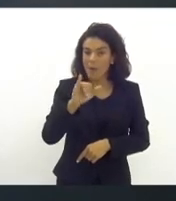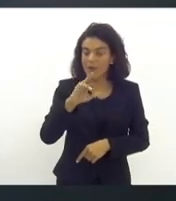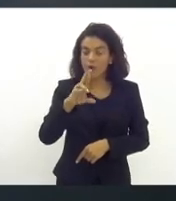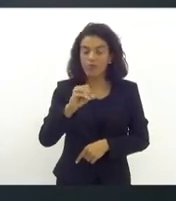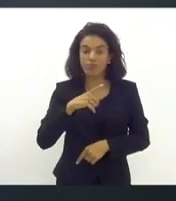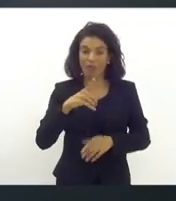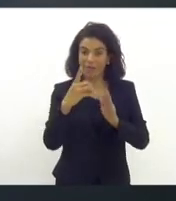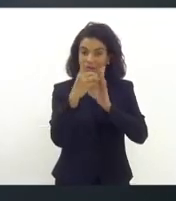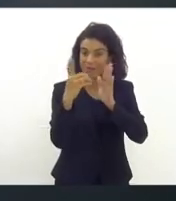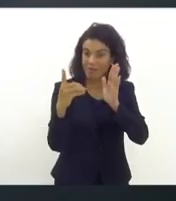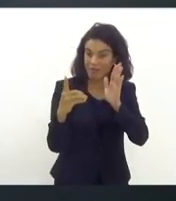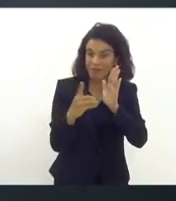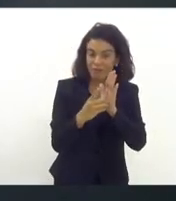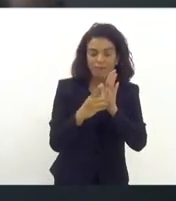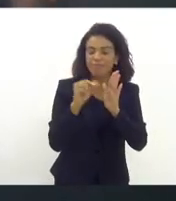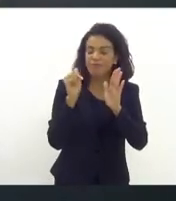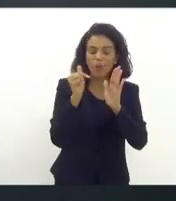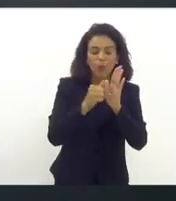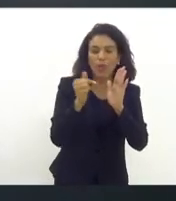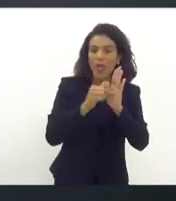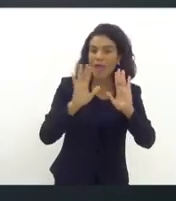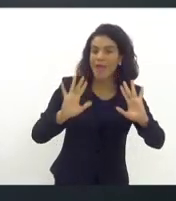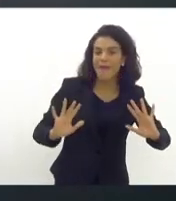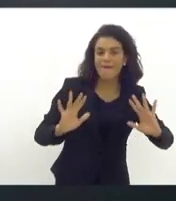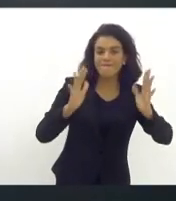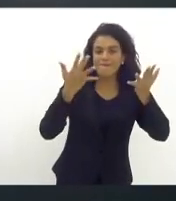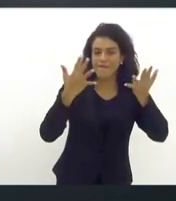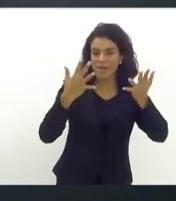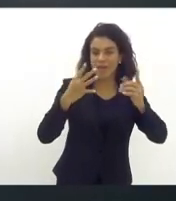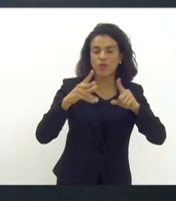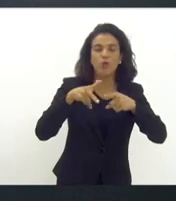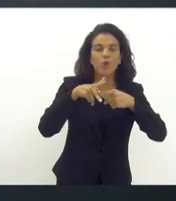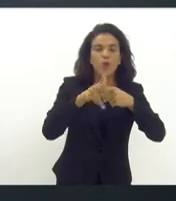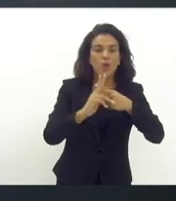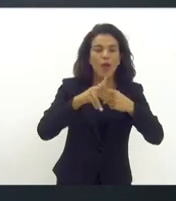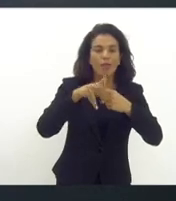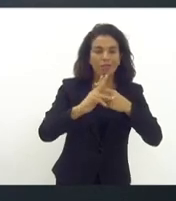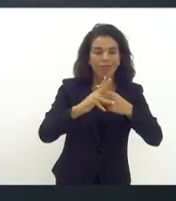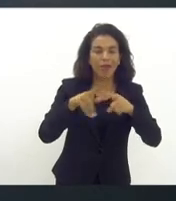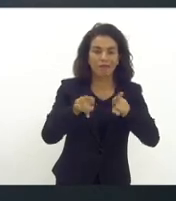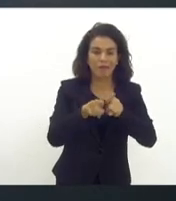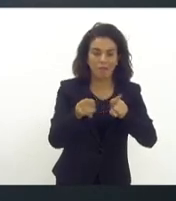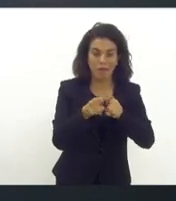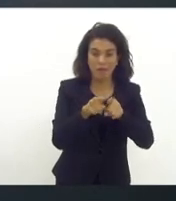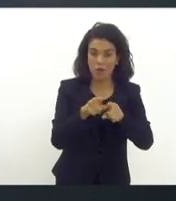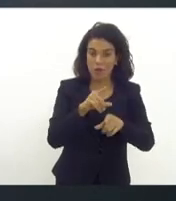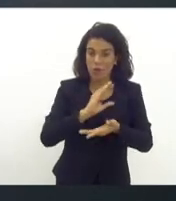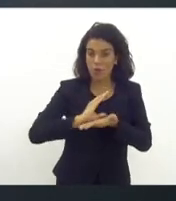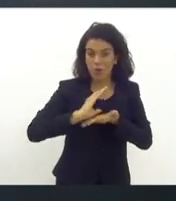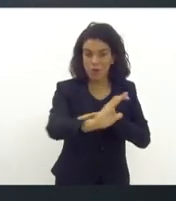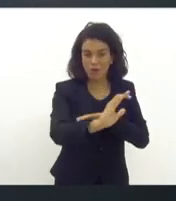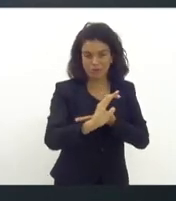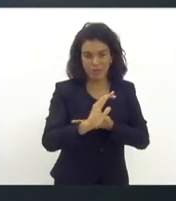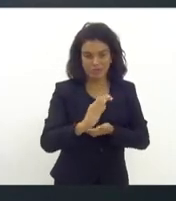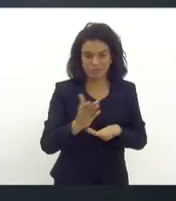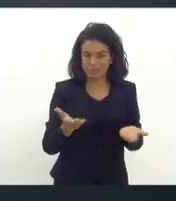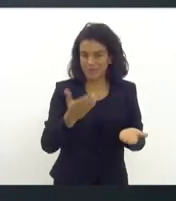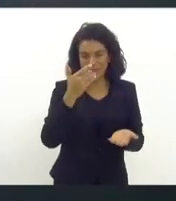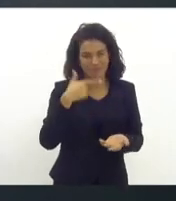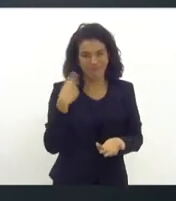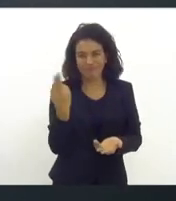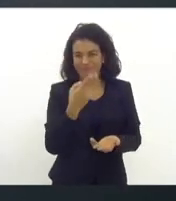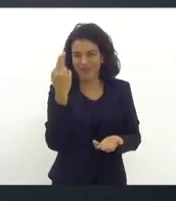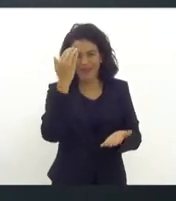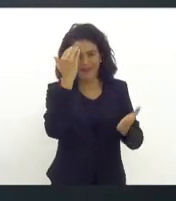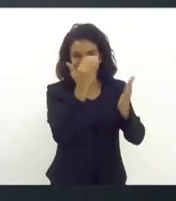Aquilo é para evento evento com catraca um eventos grandes patrocinador ninguém consegue cumprir aquilo a